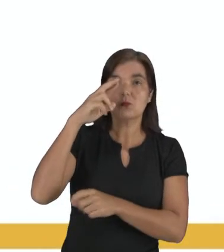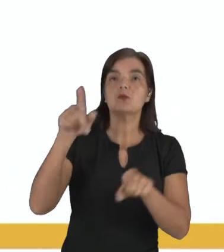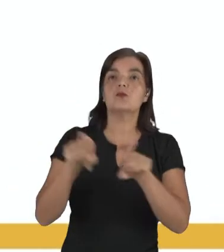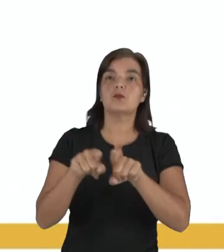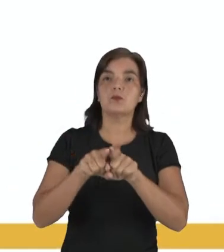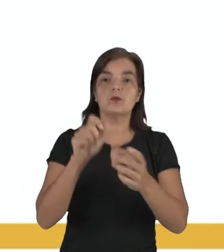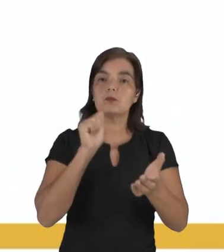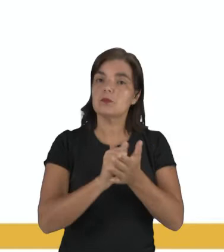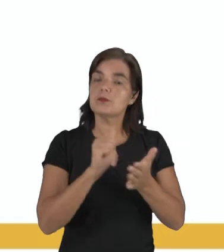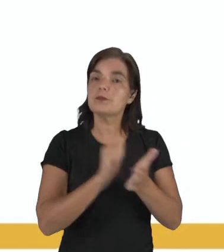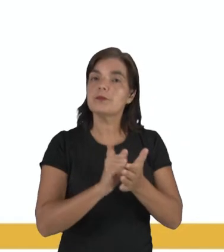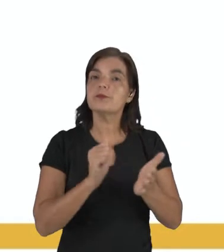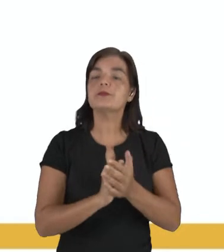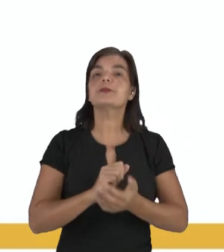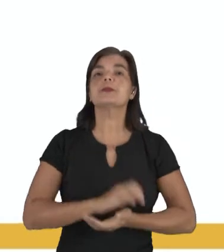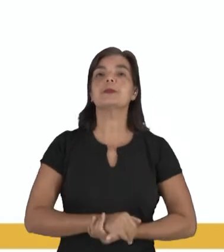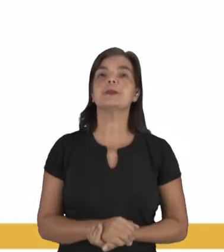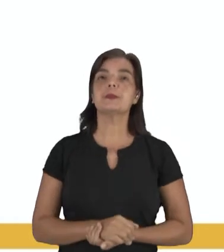corpos e registro